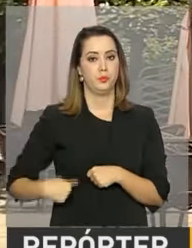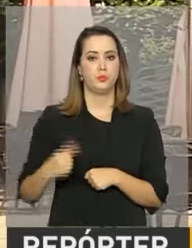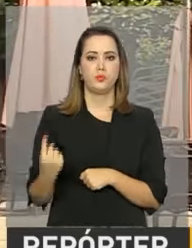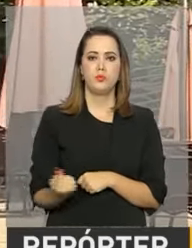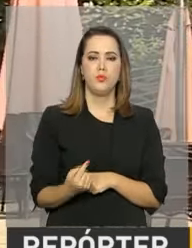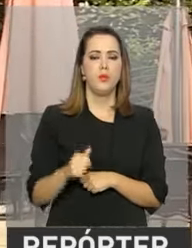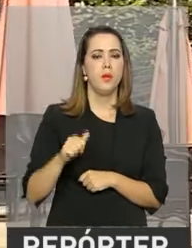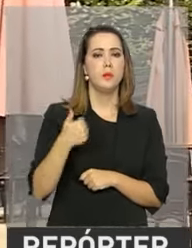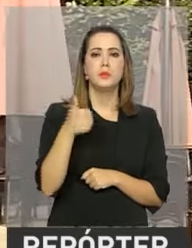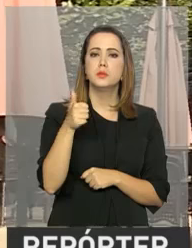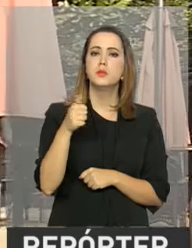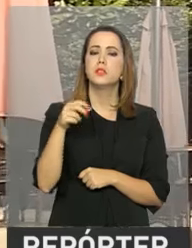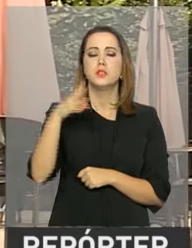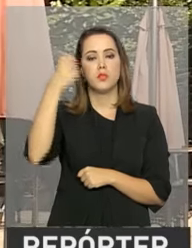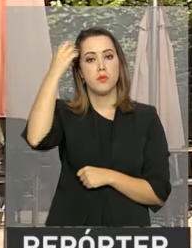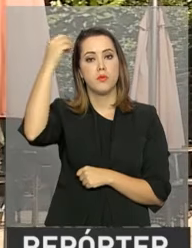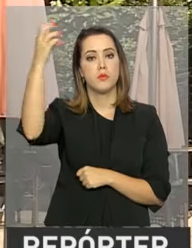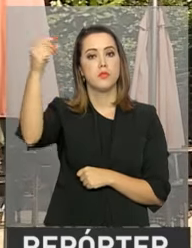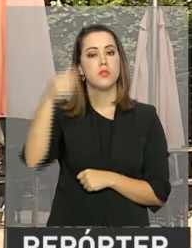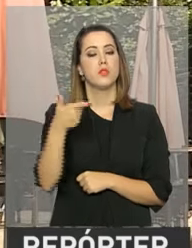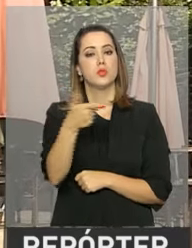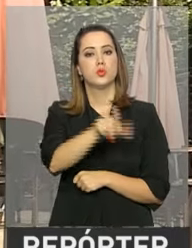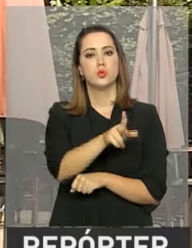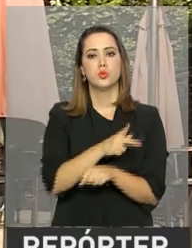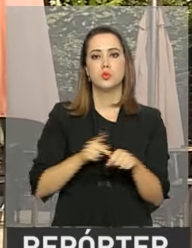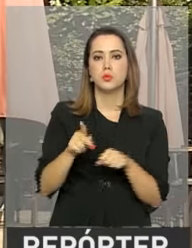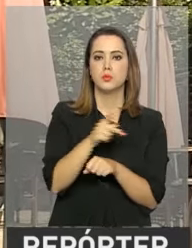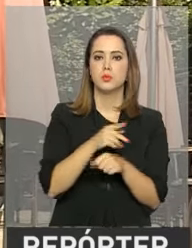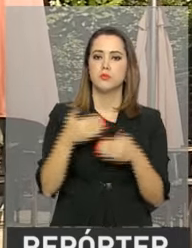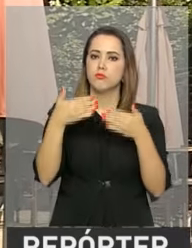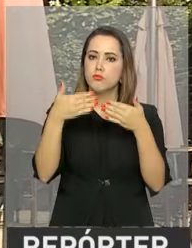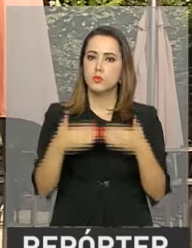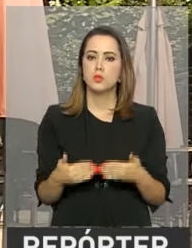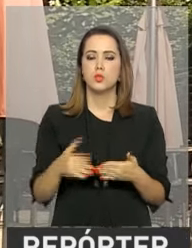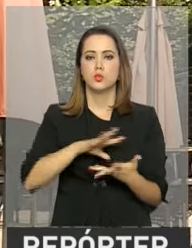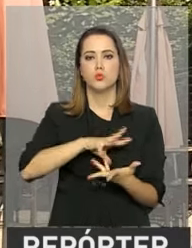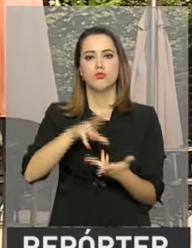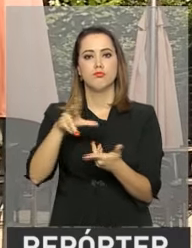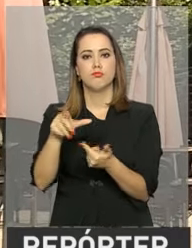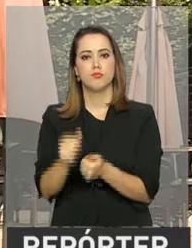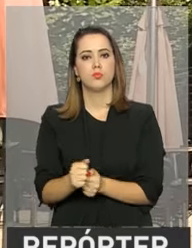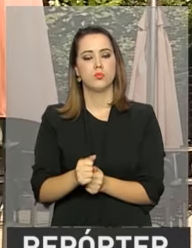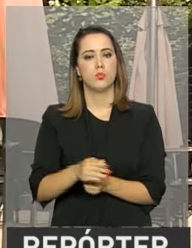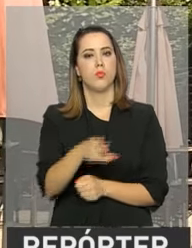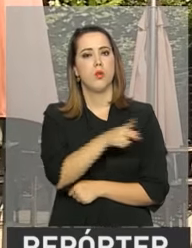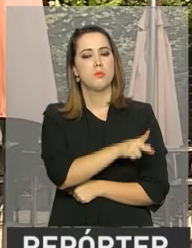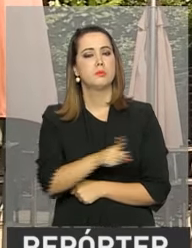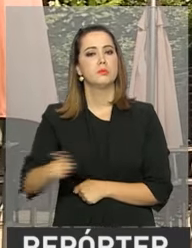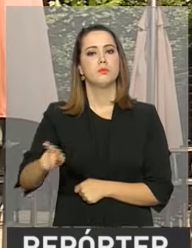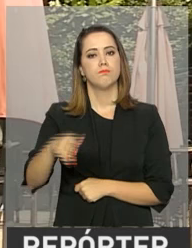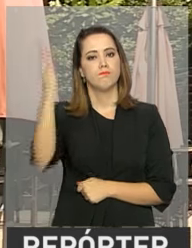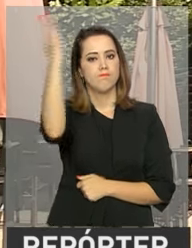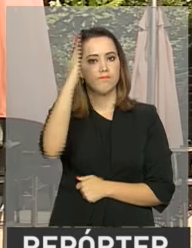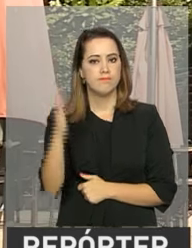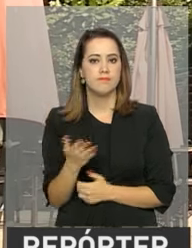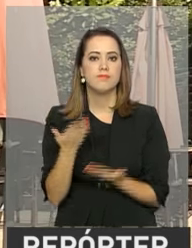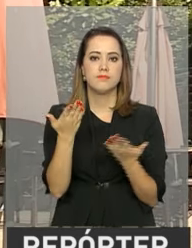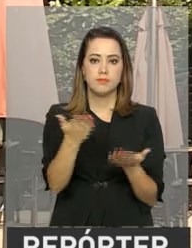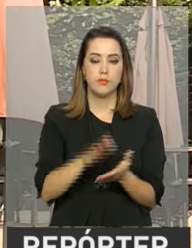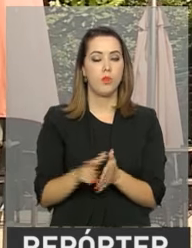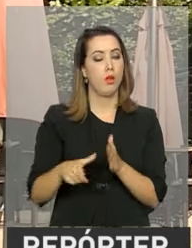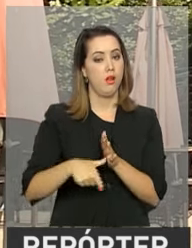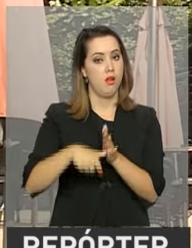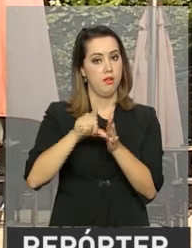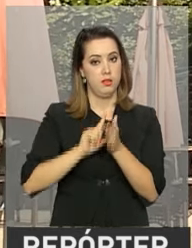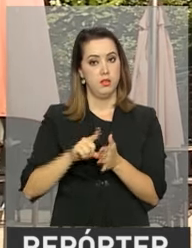primeira viagem ao exterior, em que vai se apresentar à comunidade internacional como chefe do Estado brasileiro. Antes de deixar